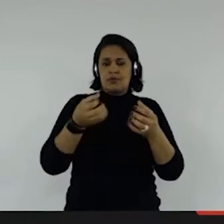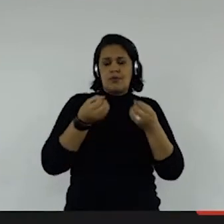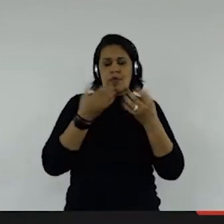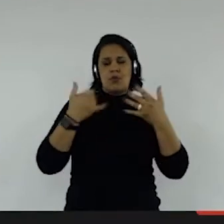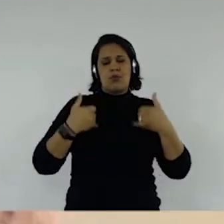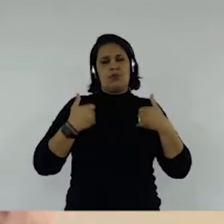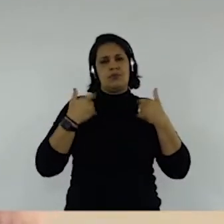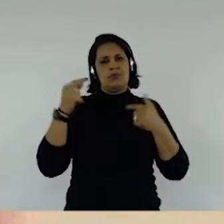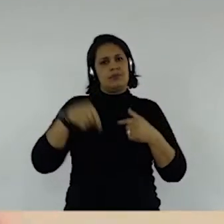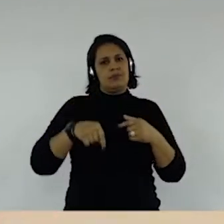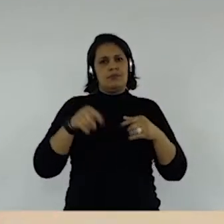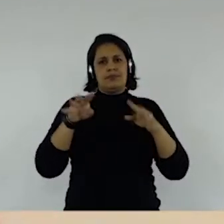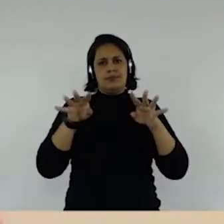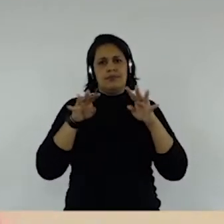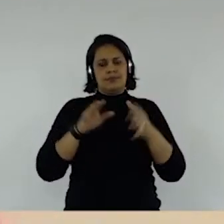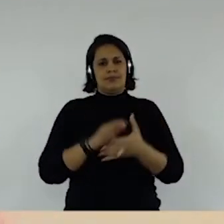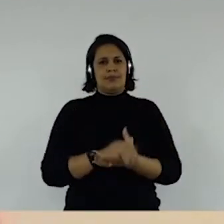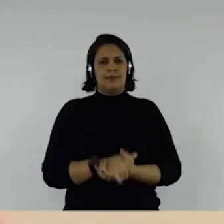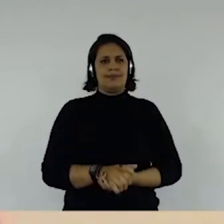Muito obrigada.